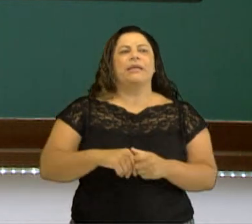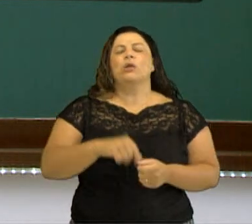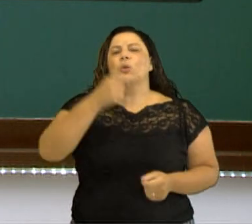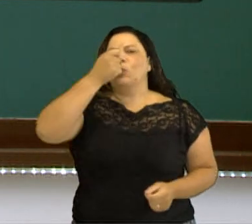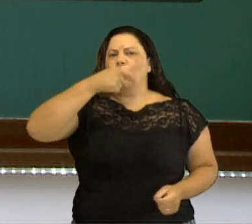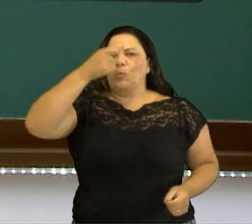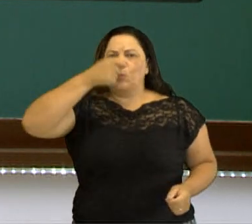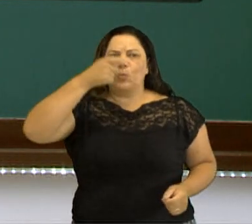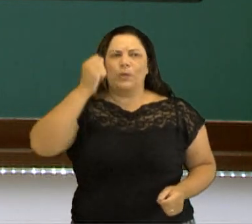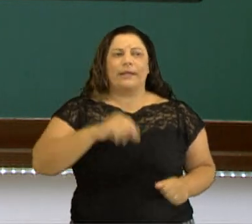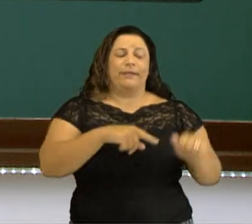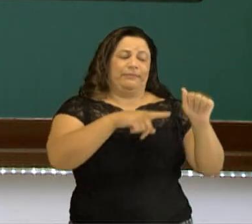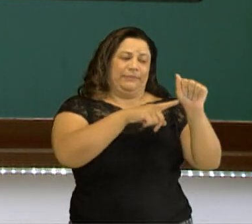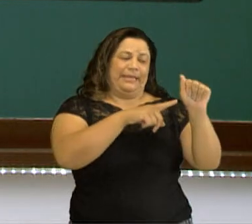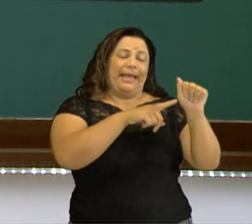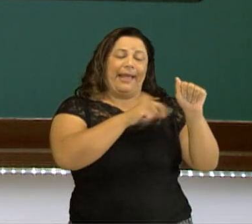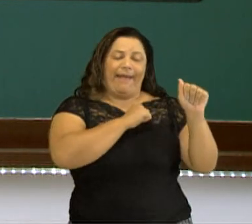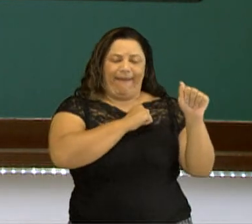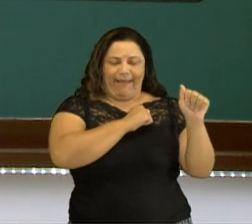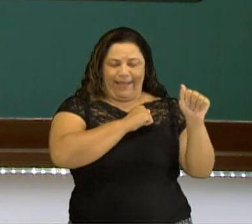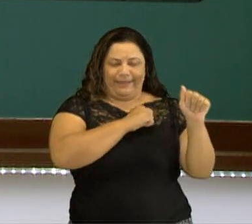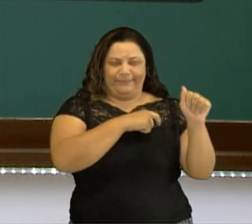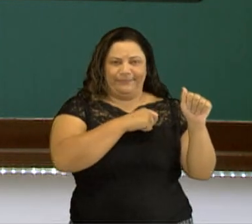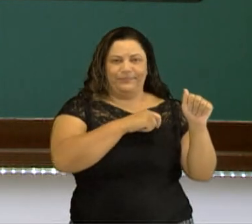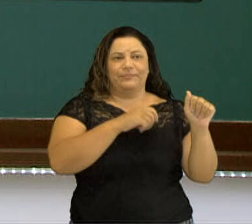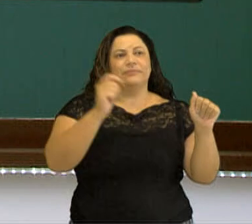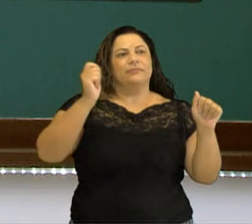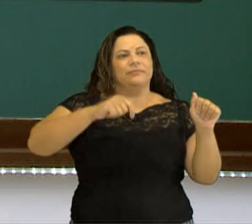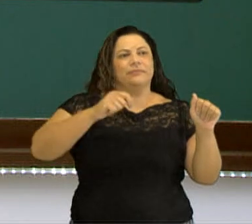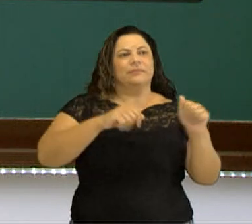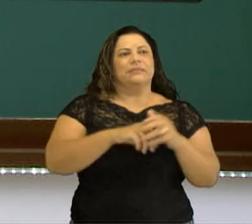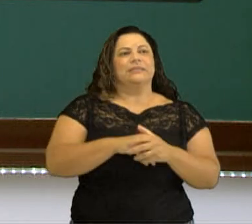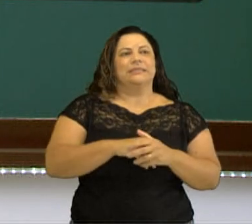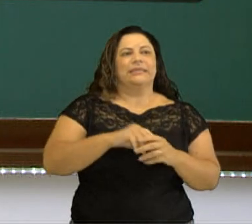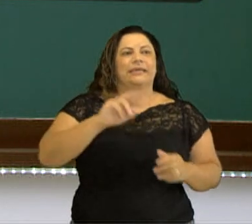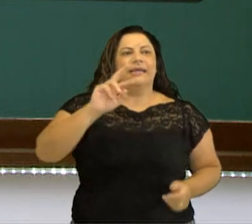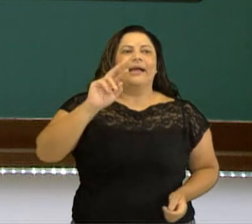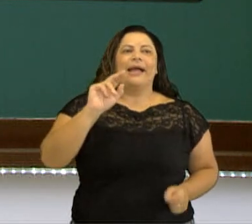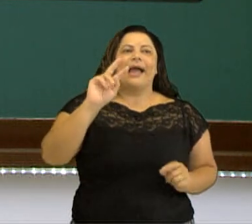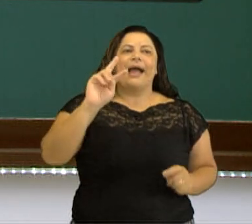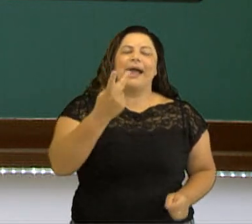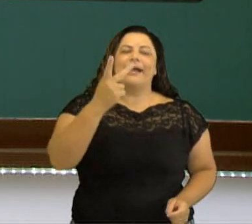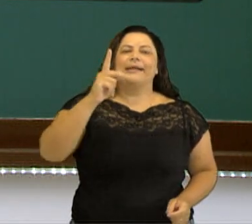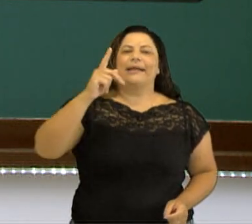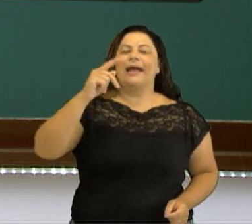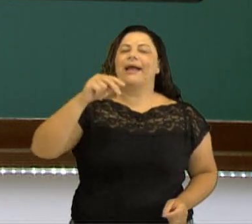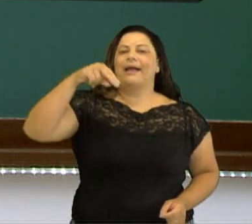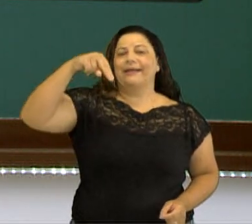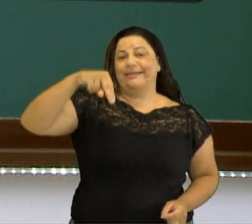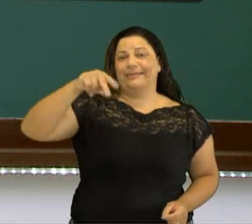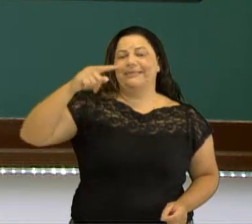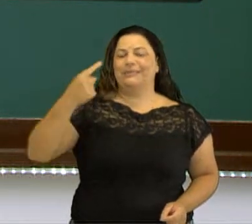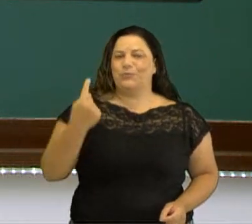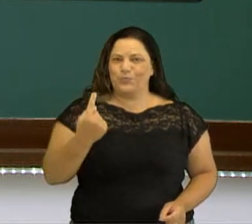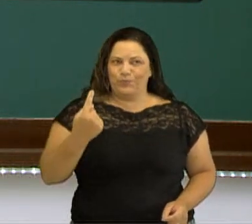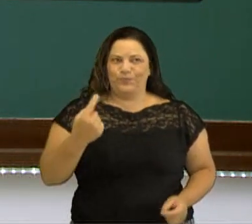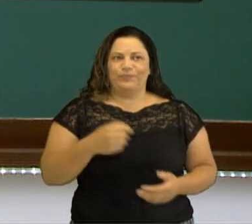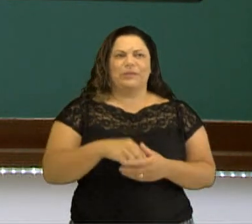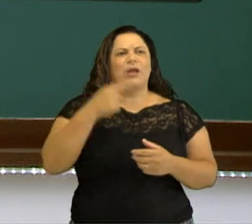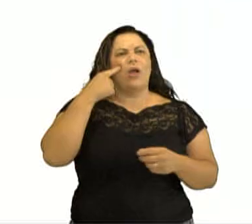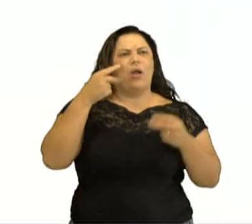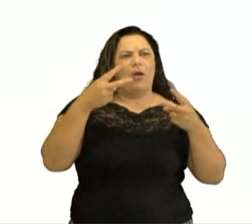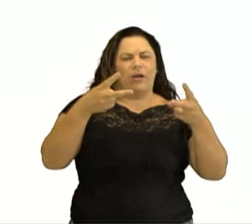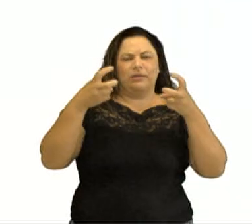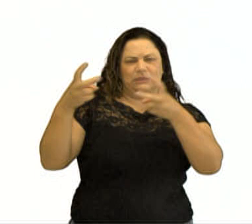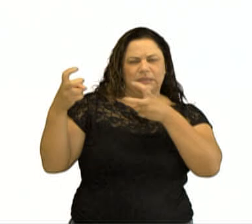temos o influenza A, que pode transmitir H1N1 e H3N2, que teve alguns casos, ou